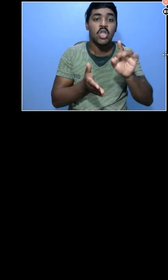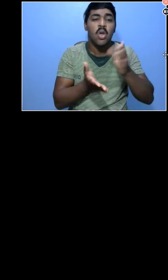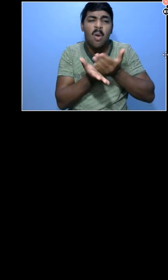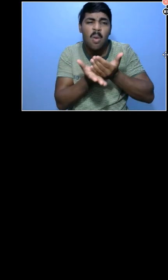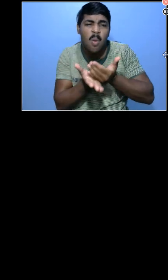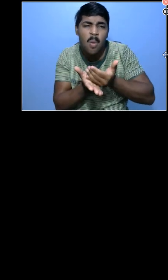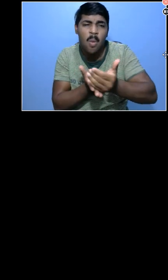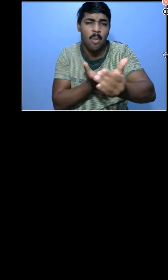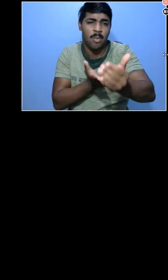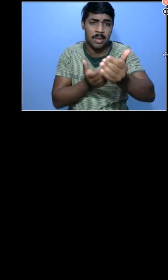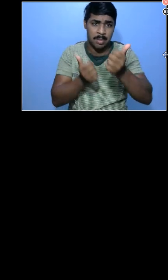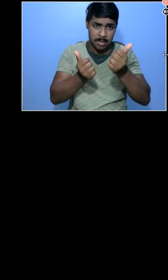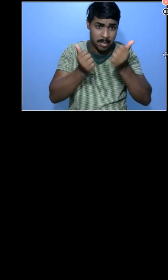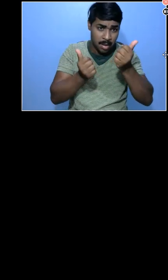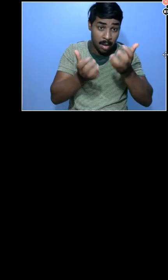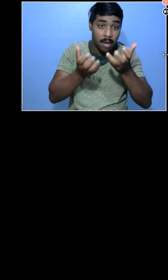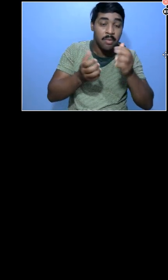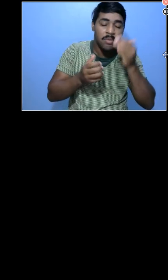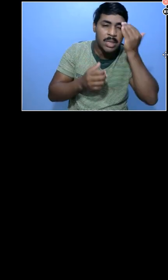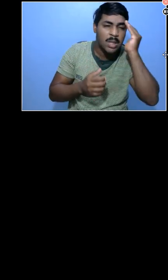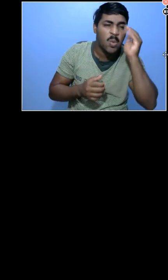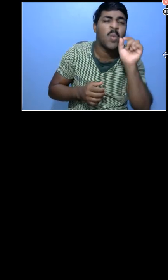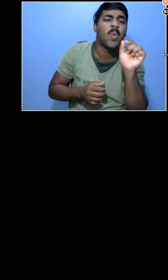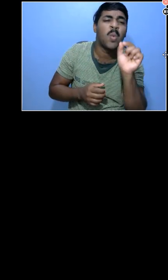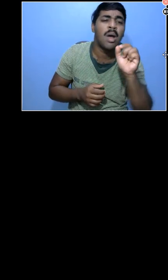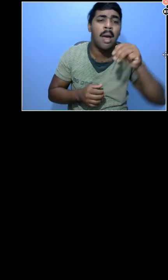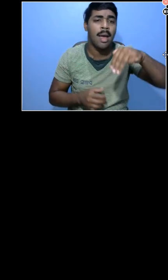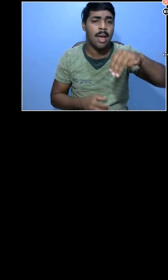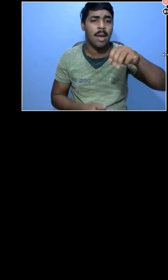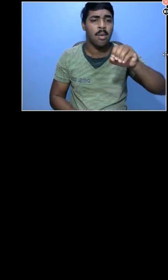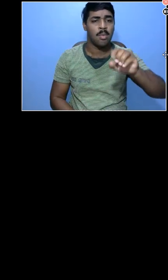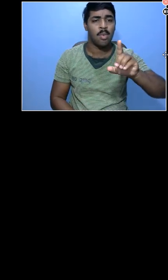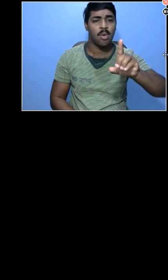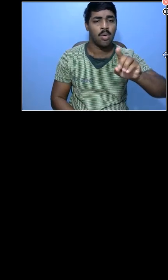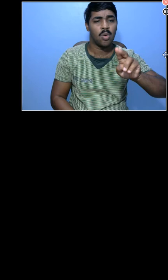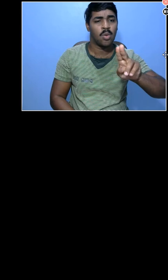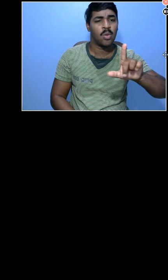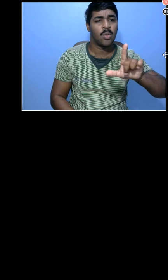assunto. Espero que você tenha entendido o que quer dizer um módulo